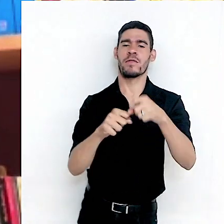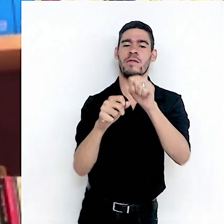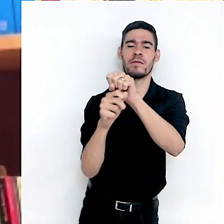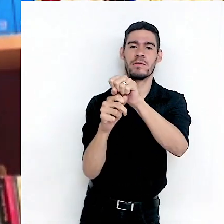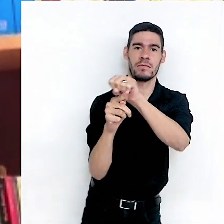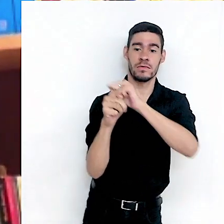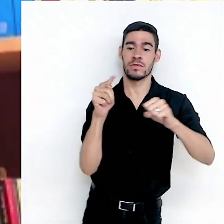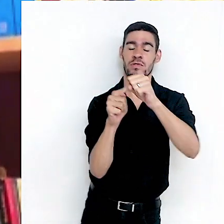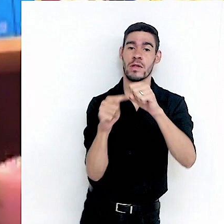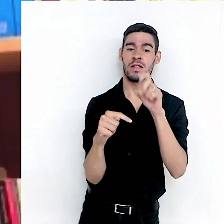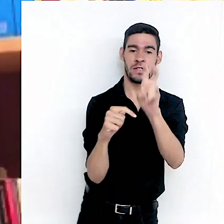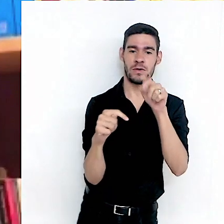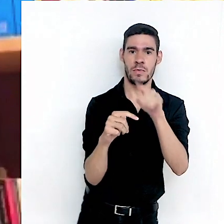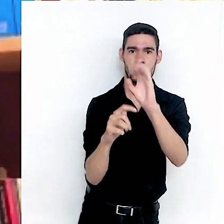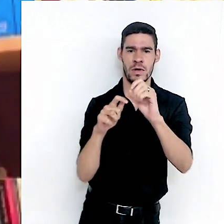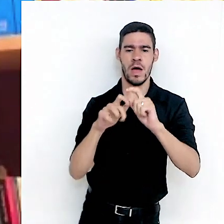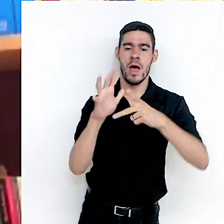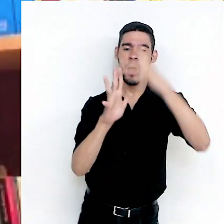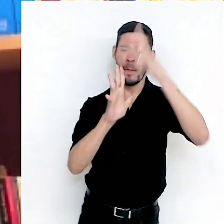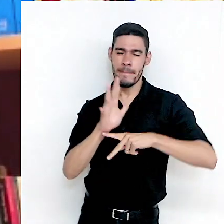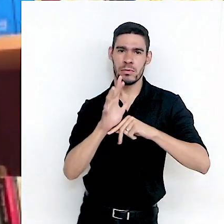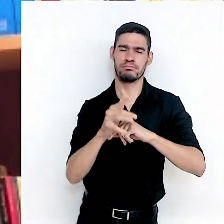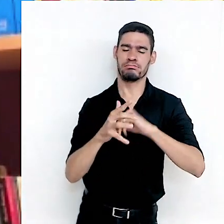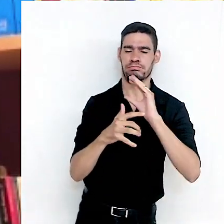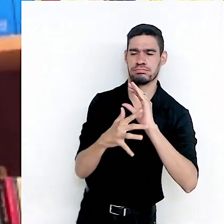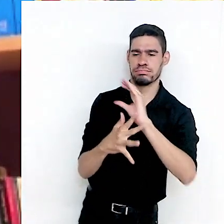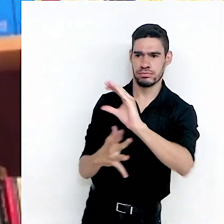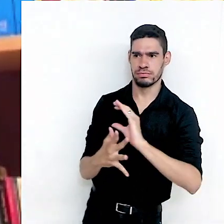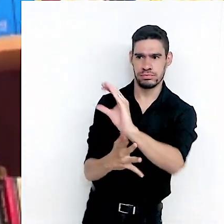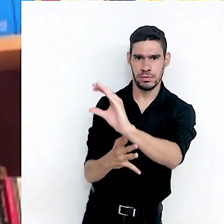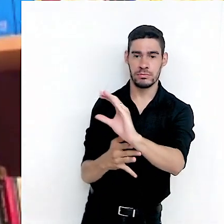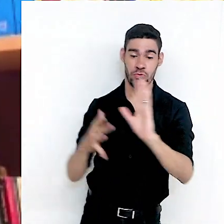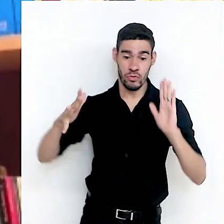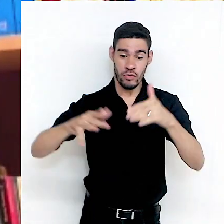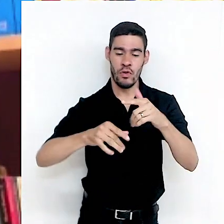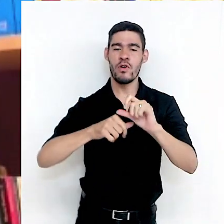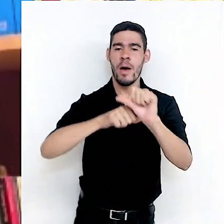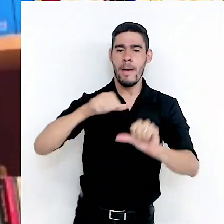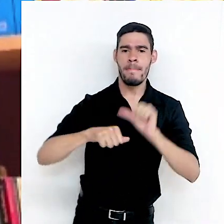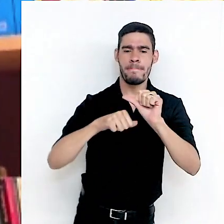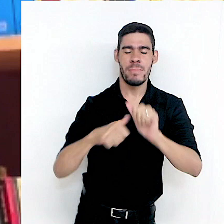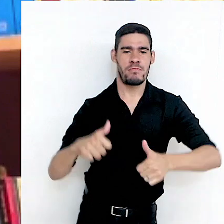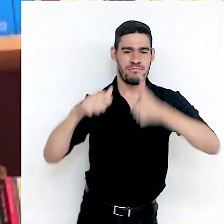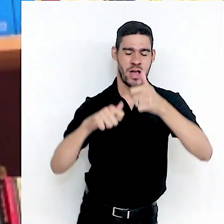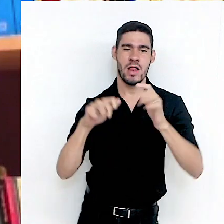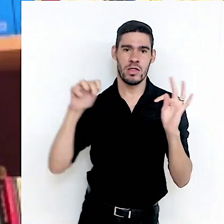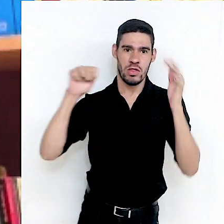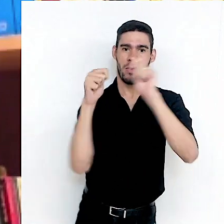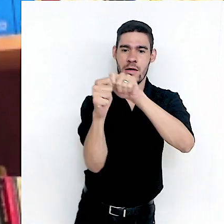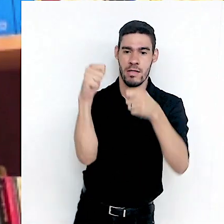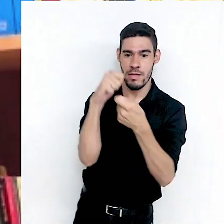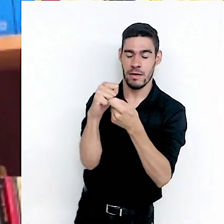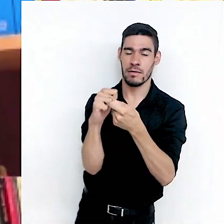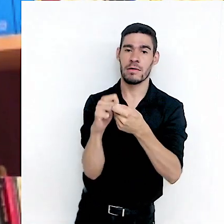sociedade 5.0 que é um amplo programa de investimentos voltados para inovação tecnológica adaptação dos